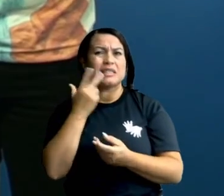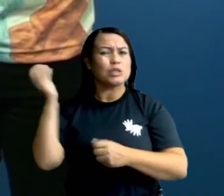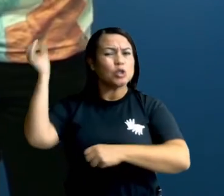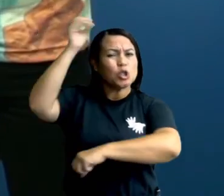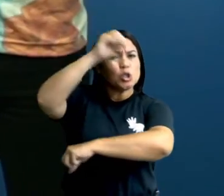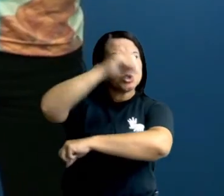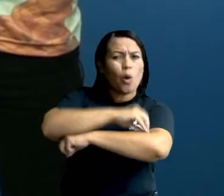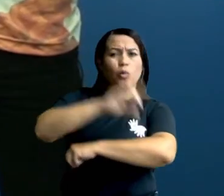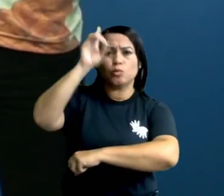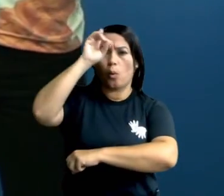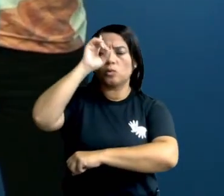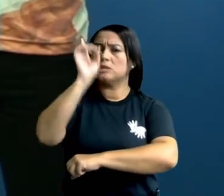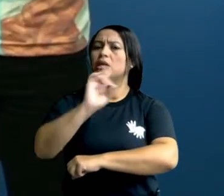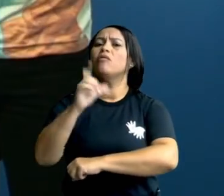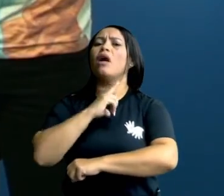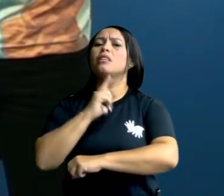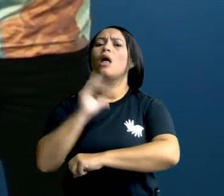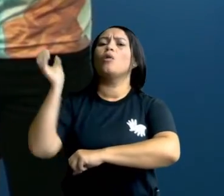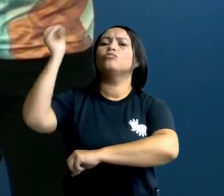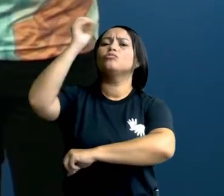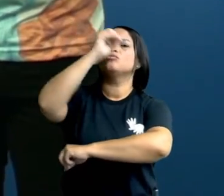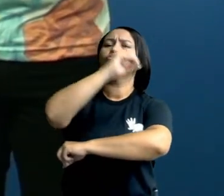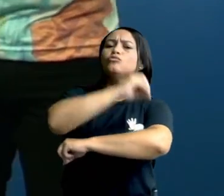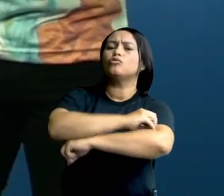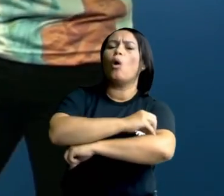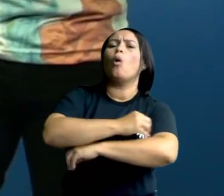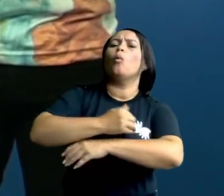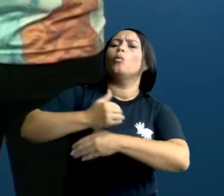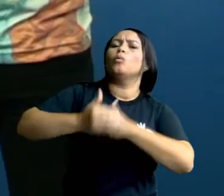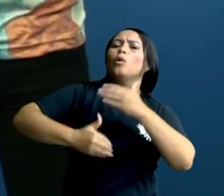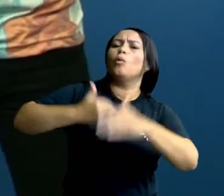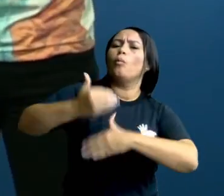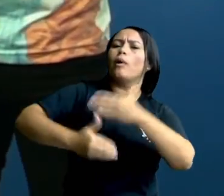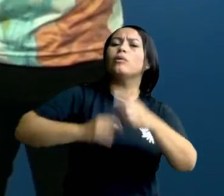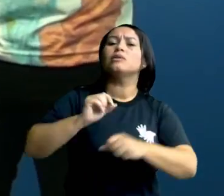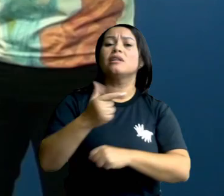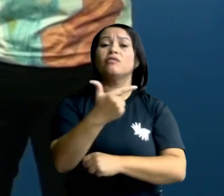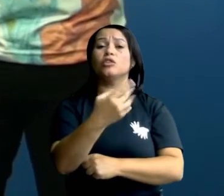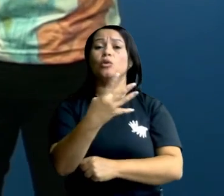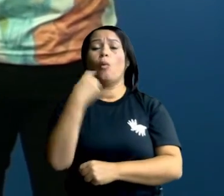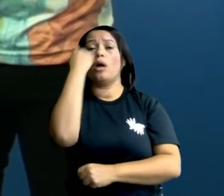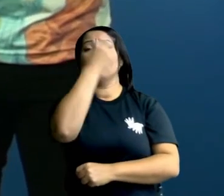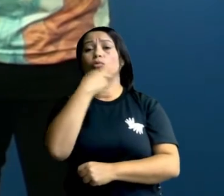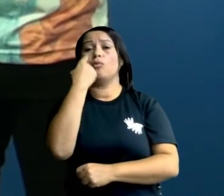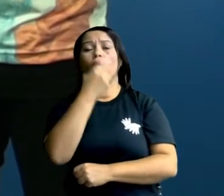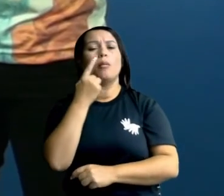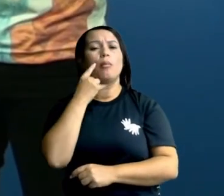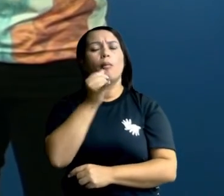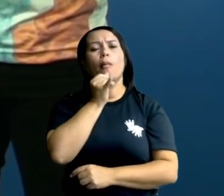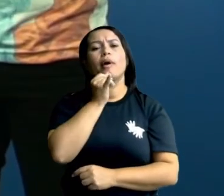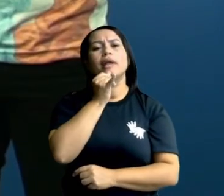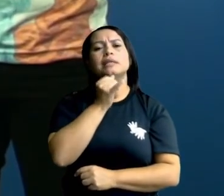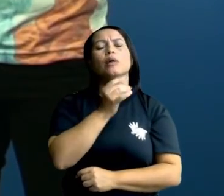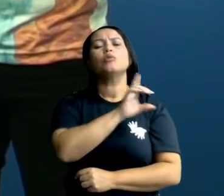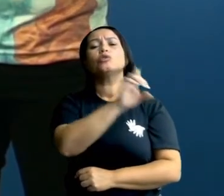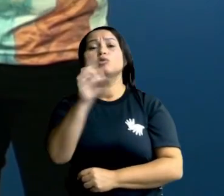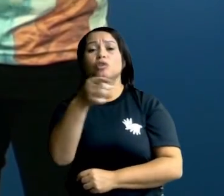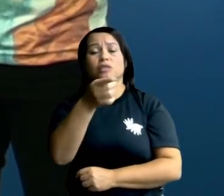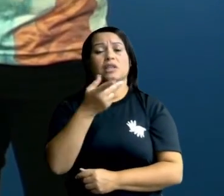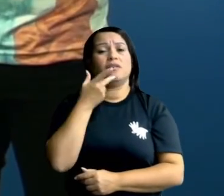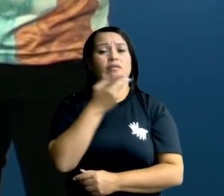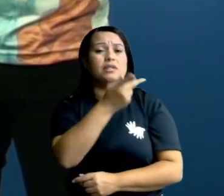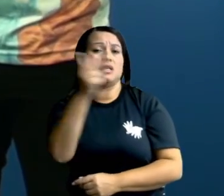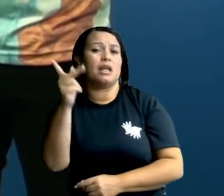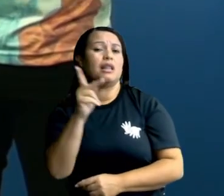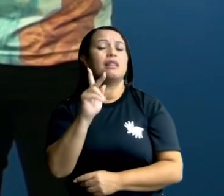ter o sol, né, passando aí todo o percurso das 24 horas sem se pôr. Então, se você, por exemplo, um dia visitar a